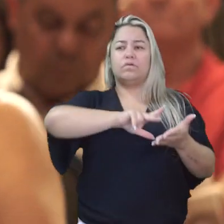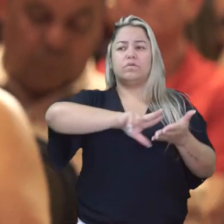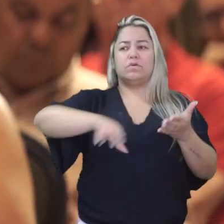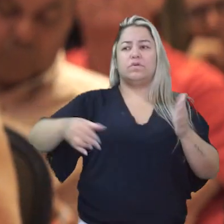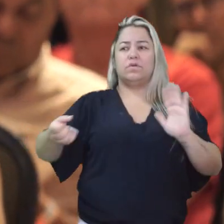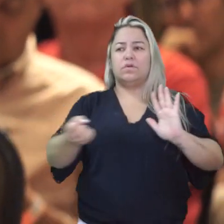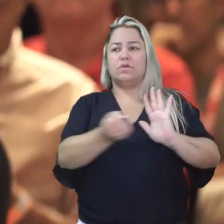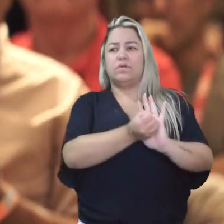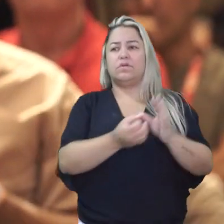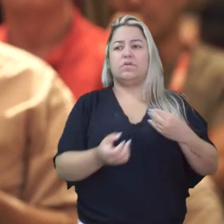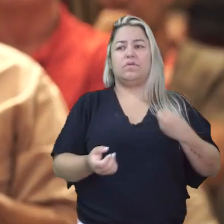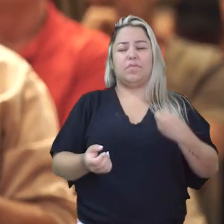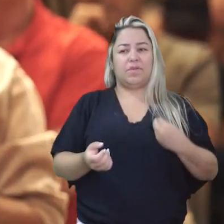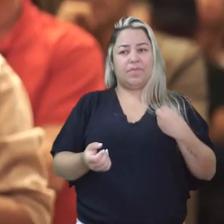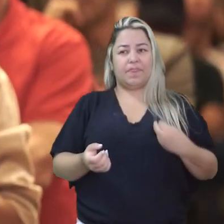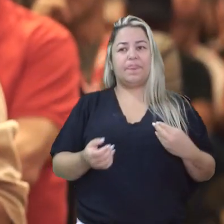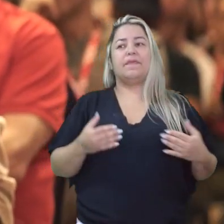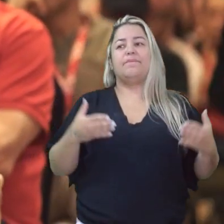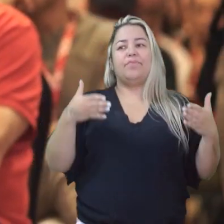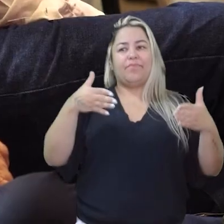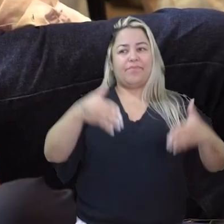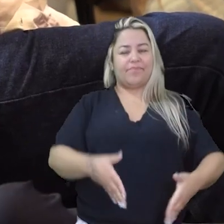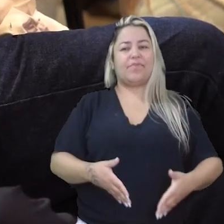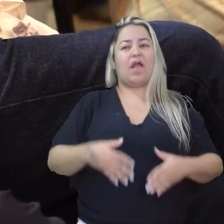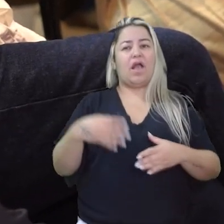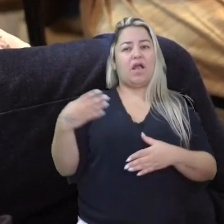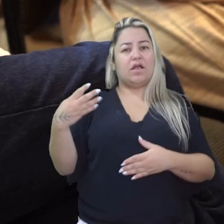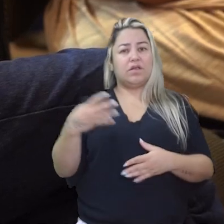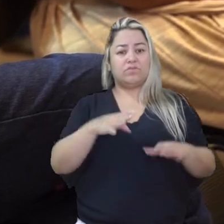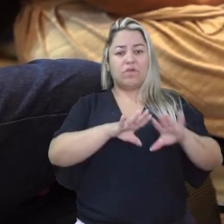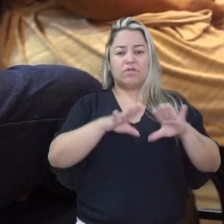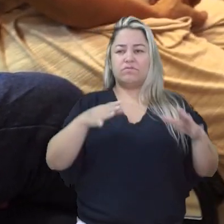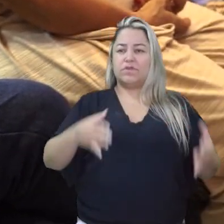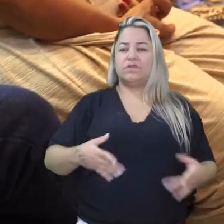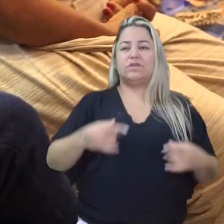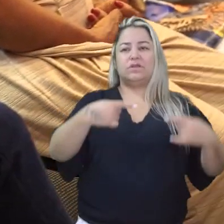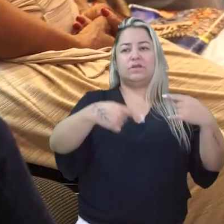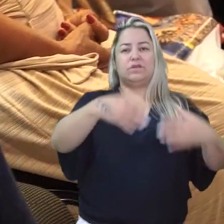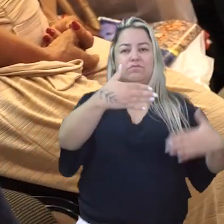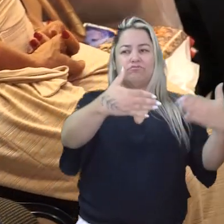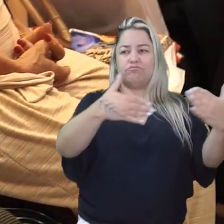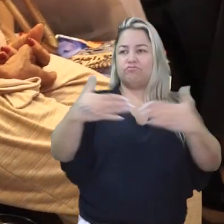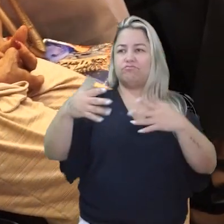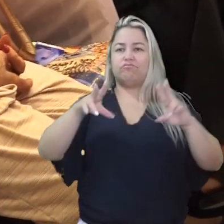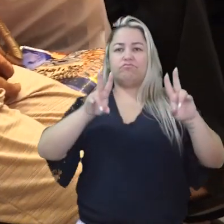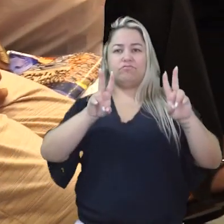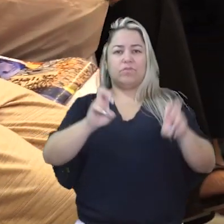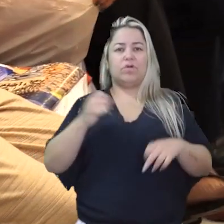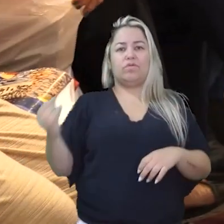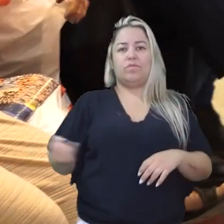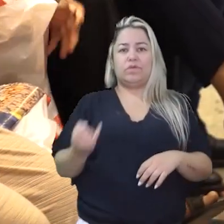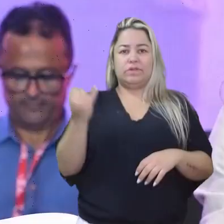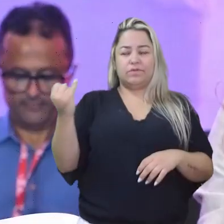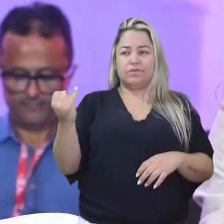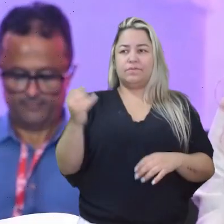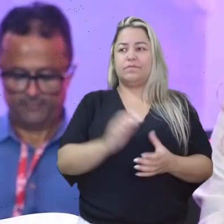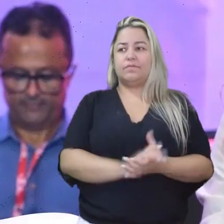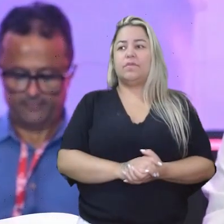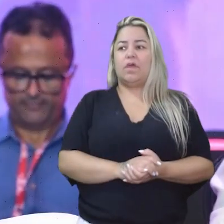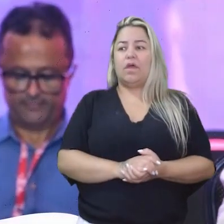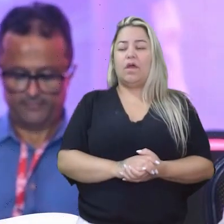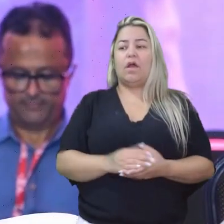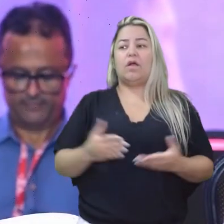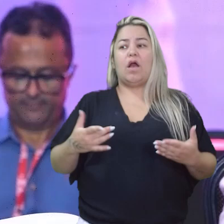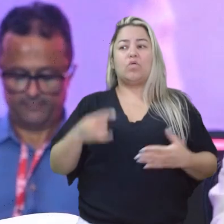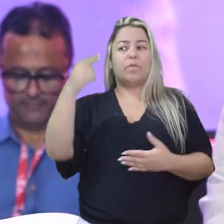marcaram presença e participação efetiva nas 4 mesas de debates sobre temas de grande relevância. Está na hora da